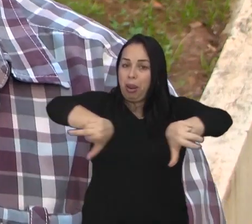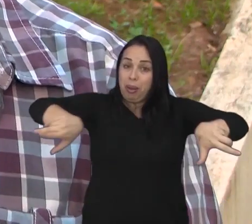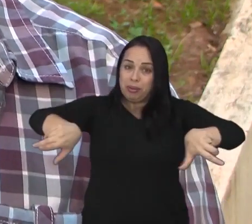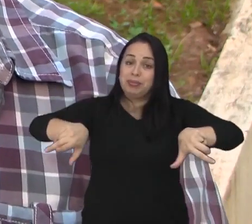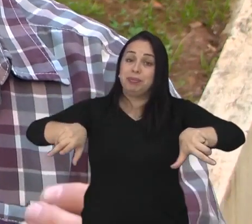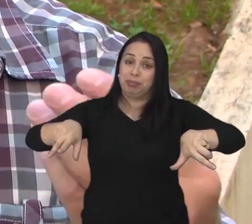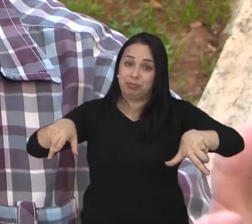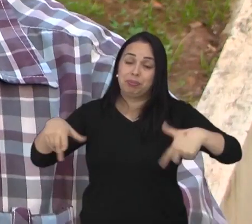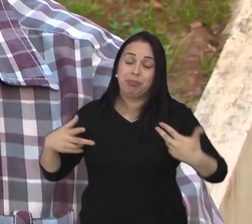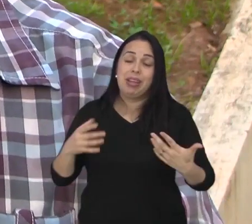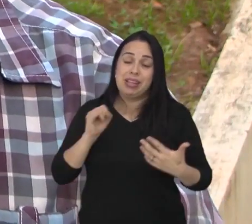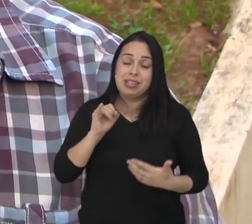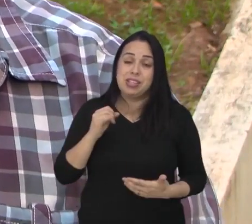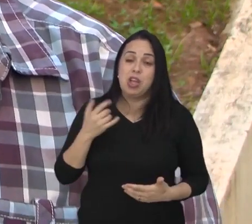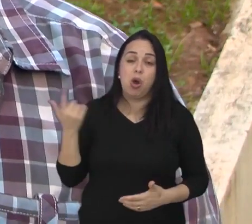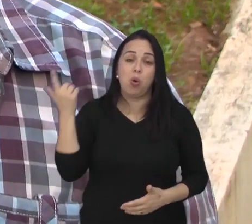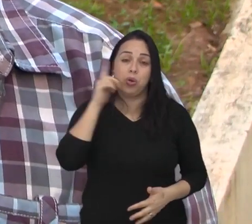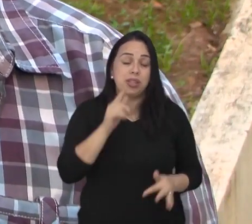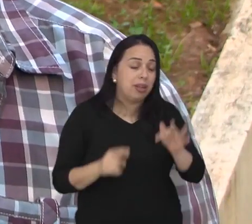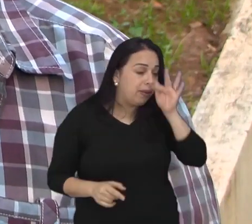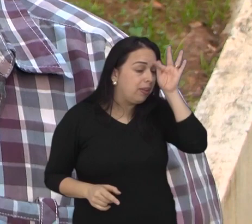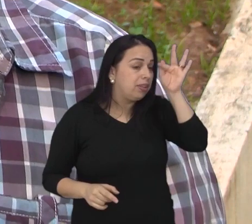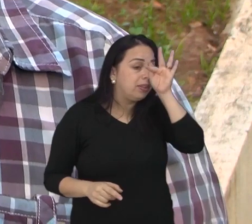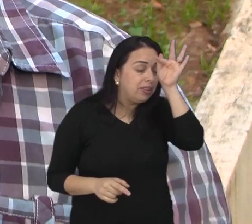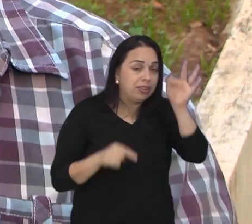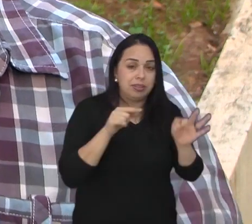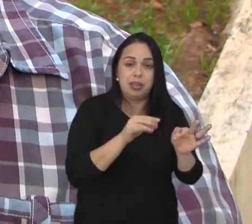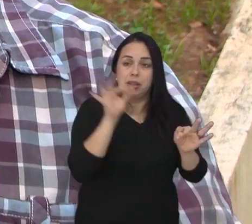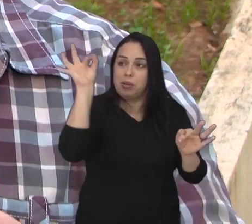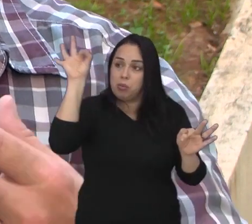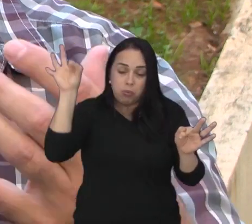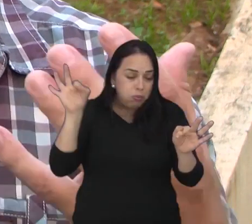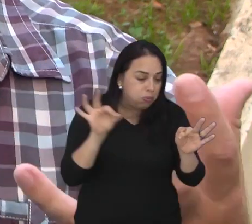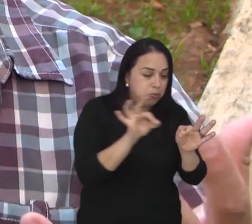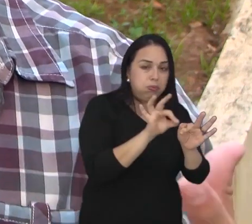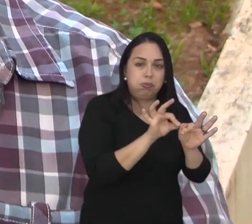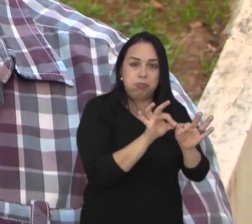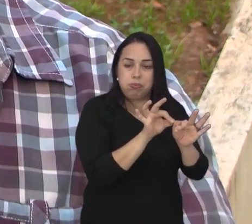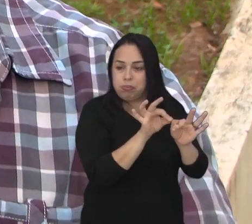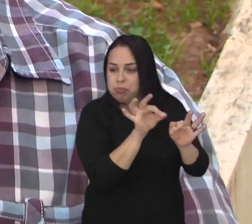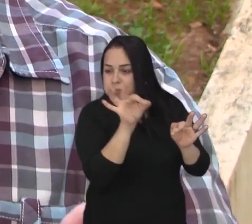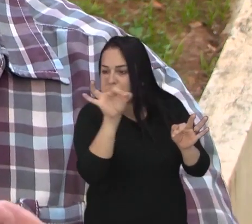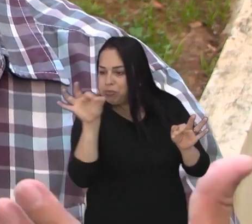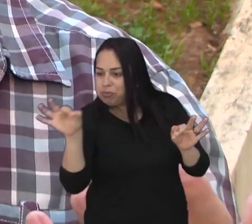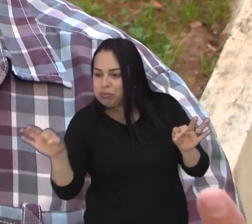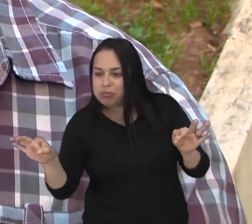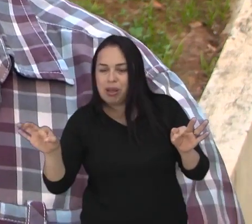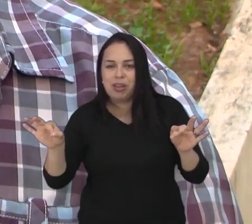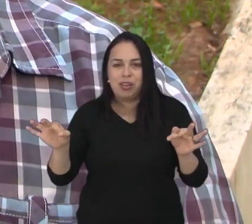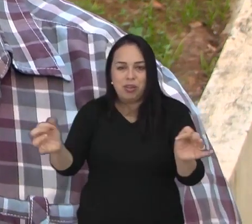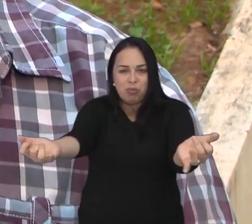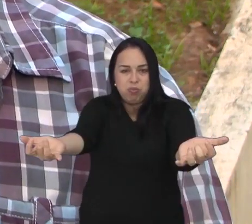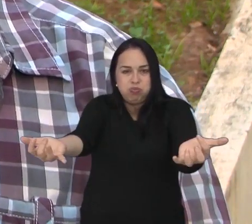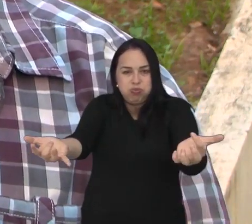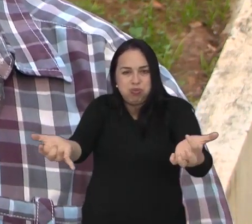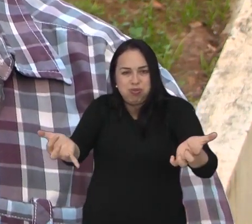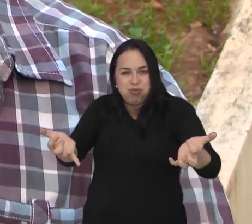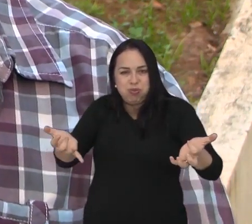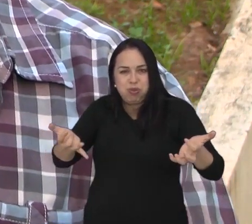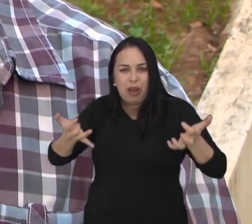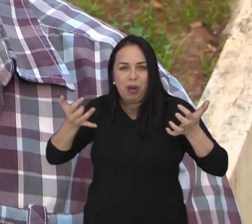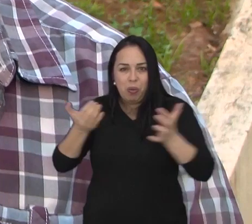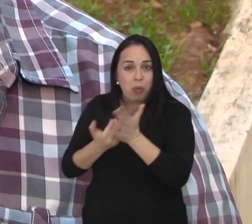a flora, com a fauna também. Se eu tenho um aumento da flora, eu tenho as APPs com